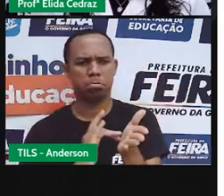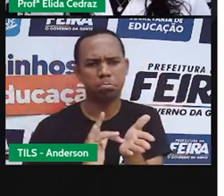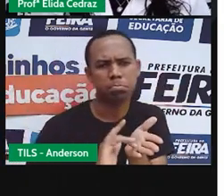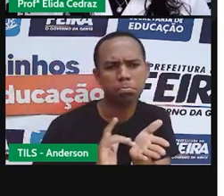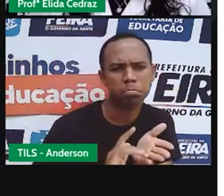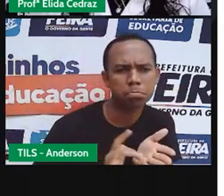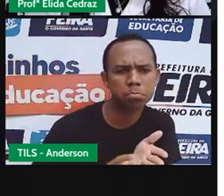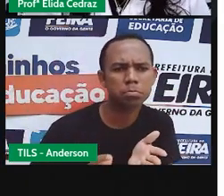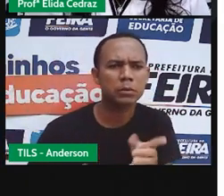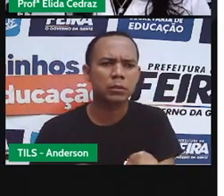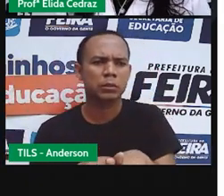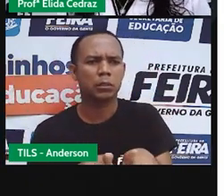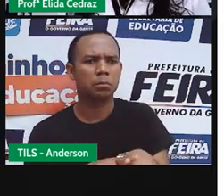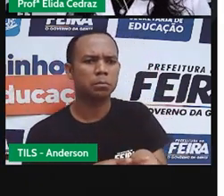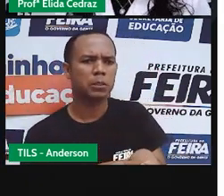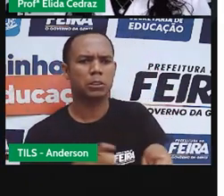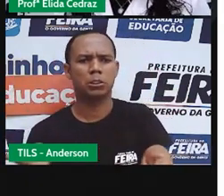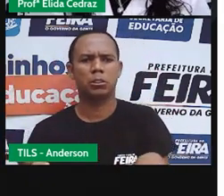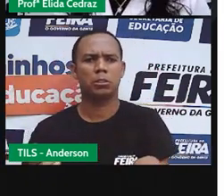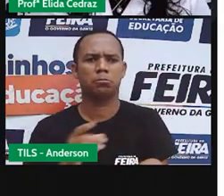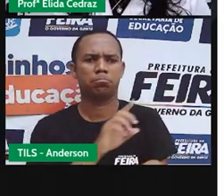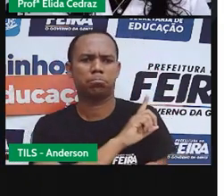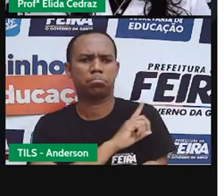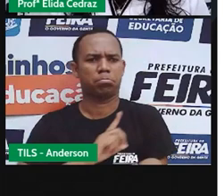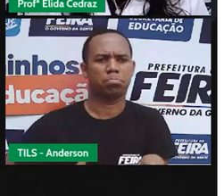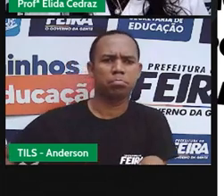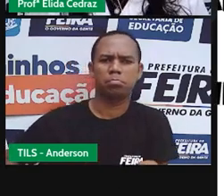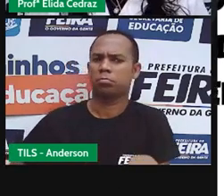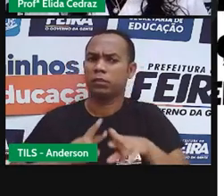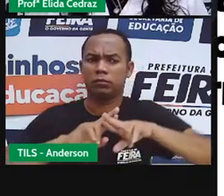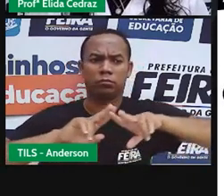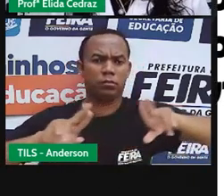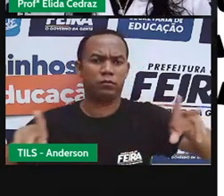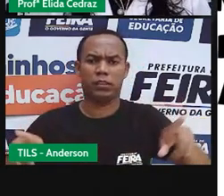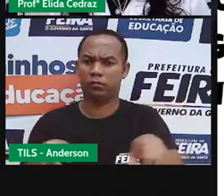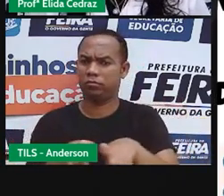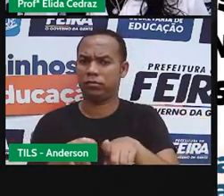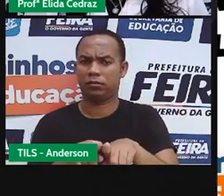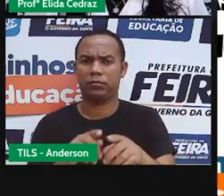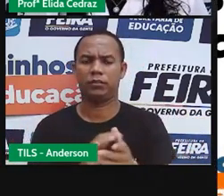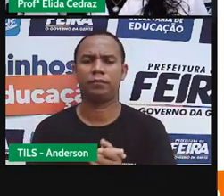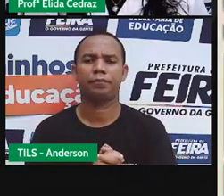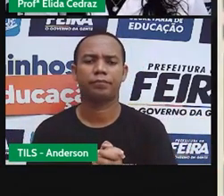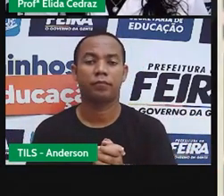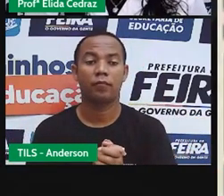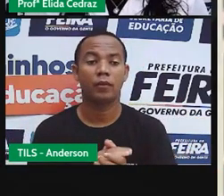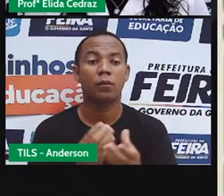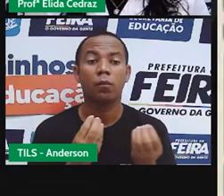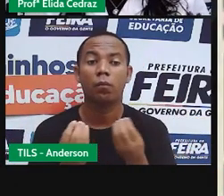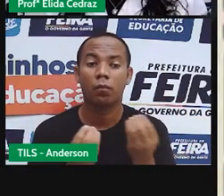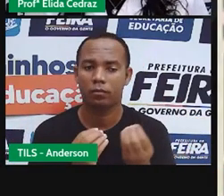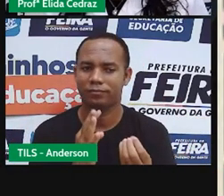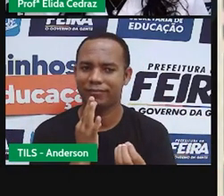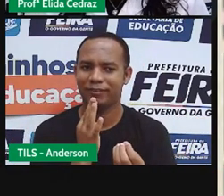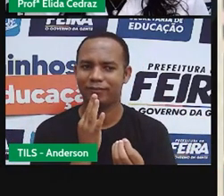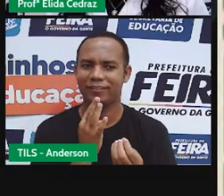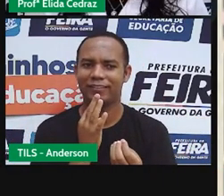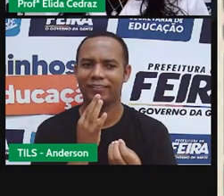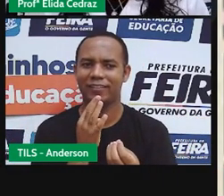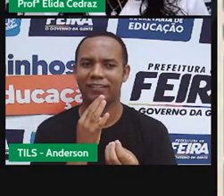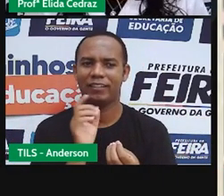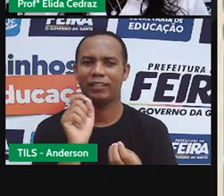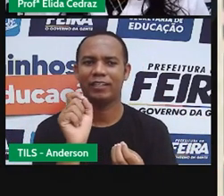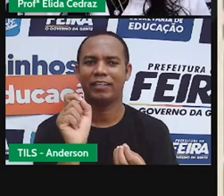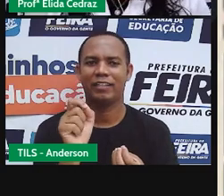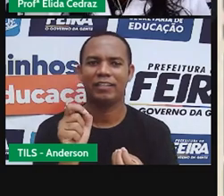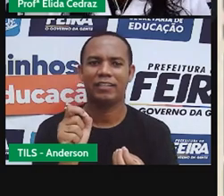saúde, direito, entre outras atividades. Olha só, vamos conhecer alguns desses índios